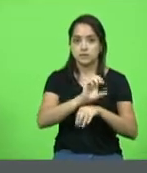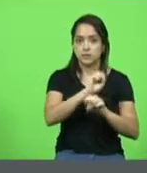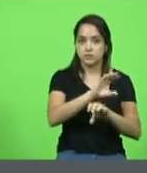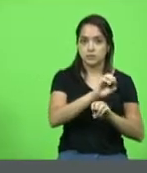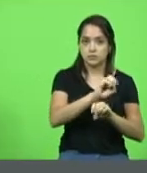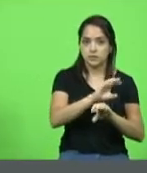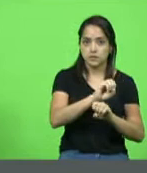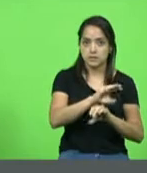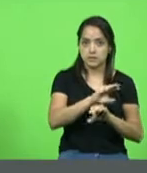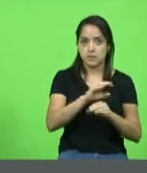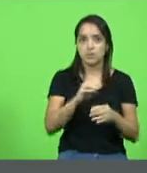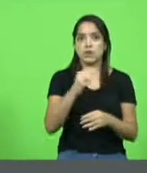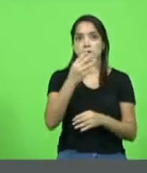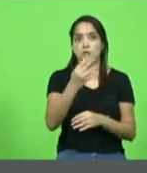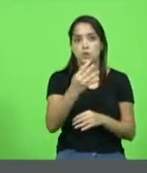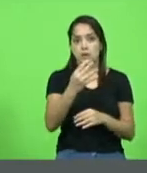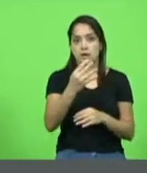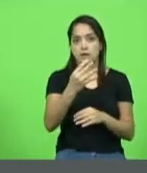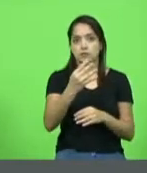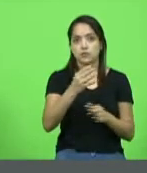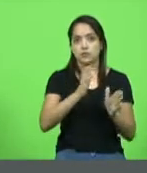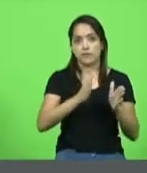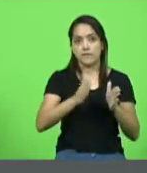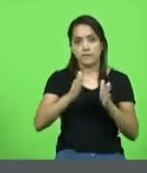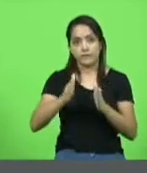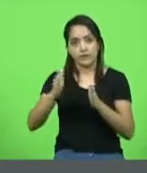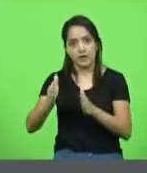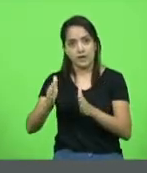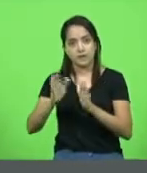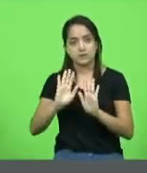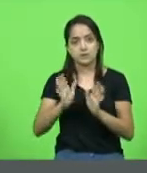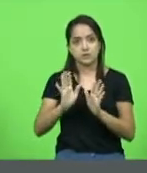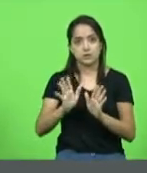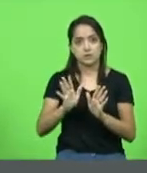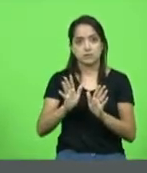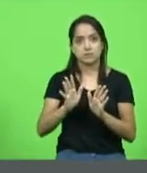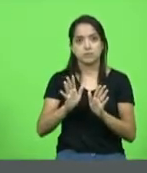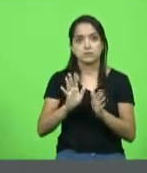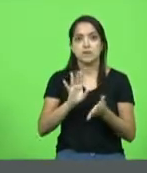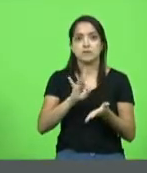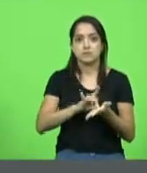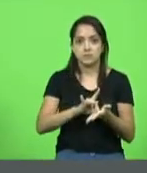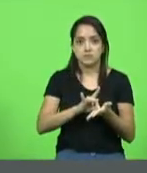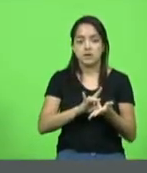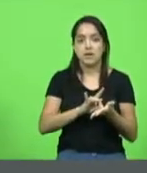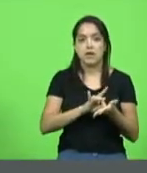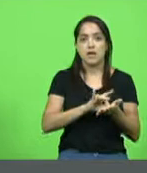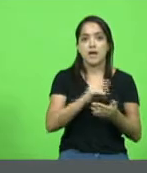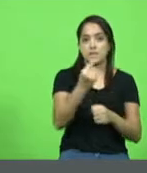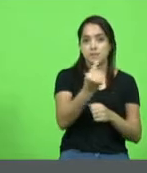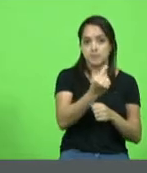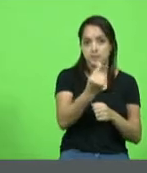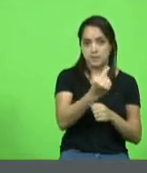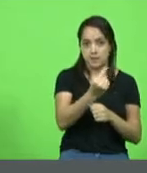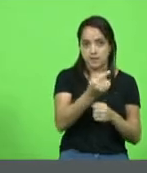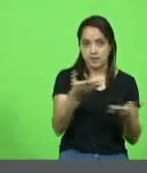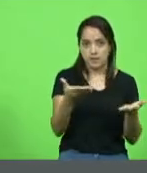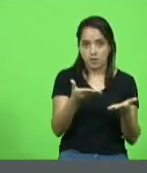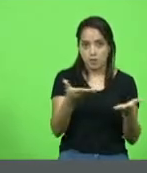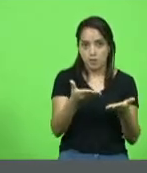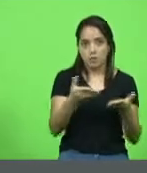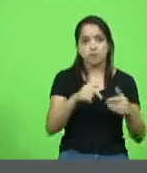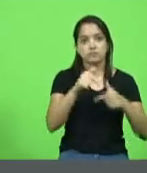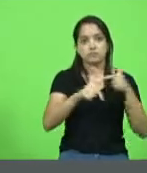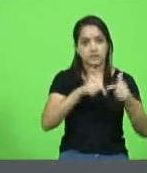com quatro fases bem estabelecidas a fase de um que a fase que nós nos encontramos são os